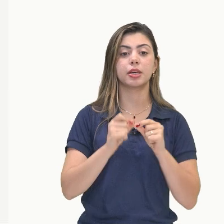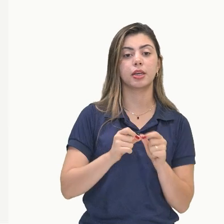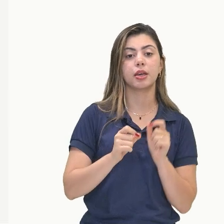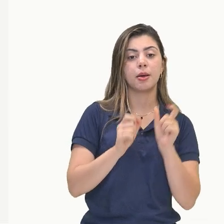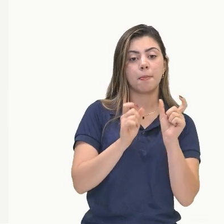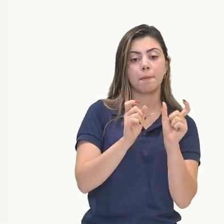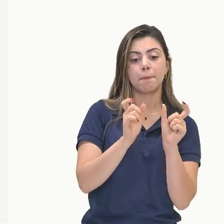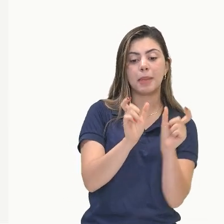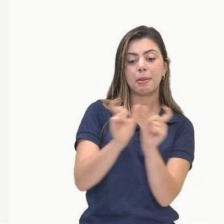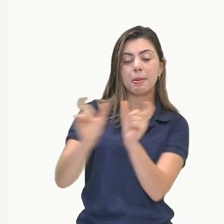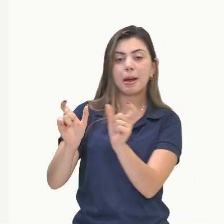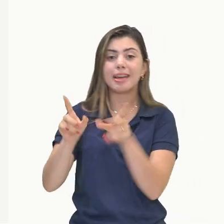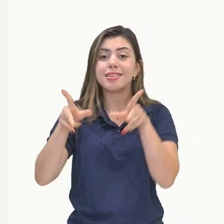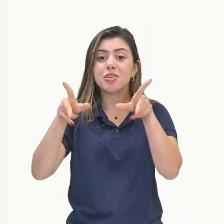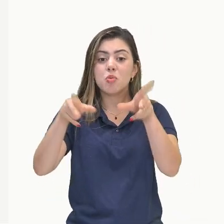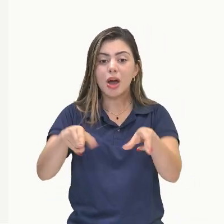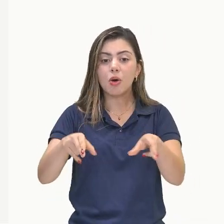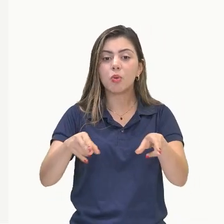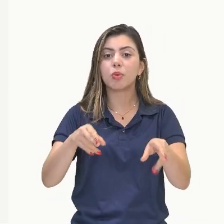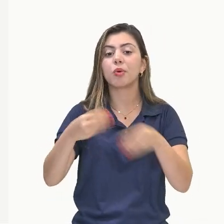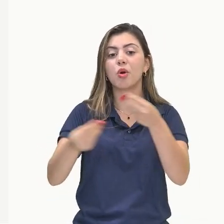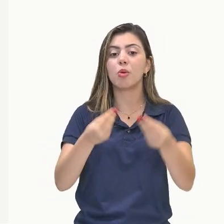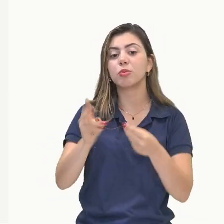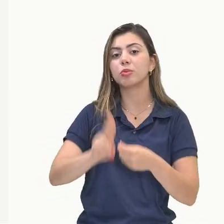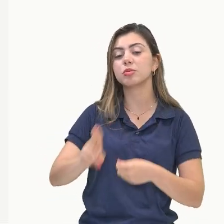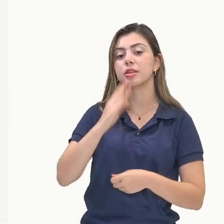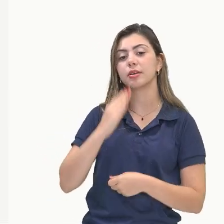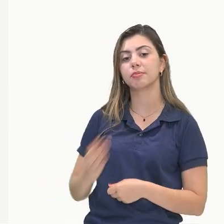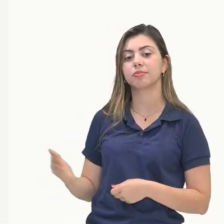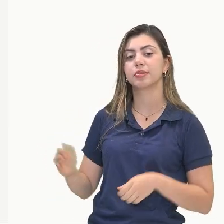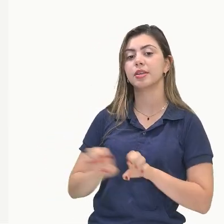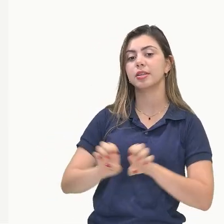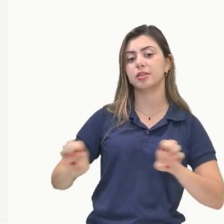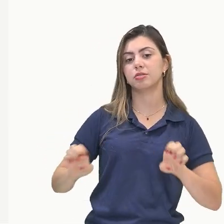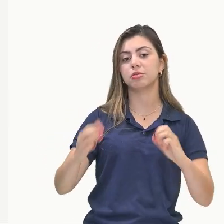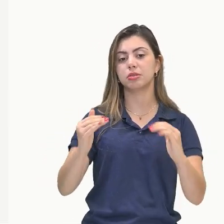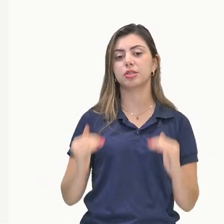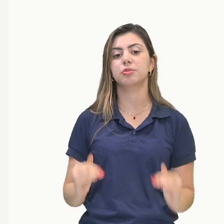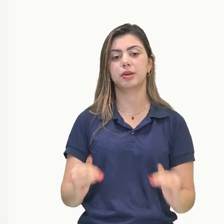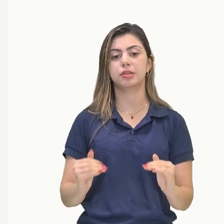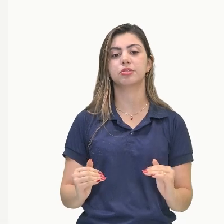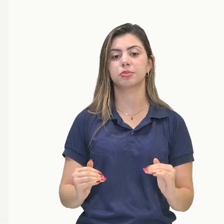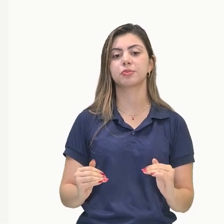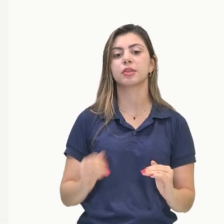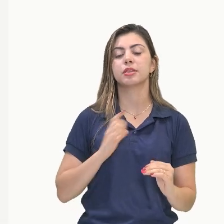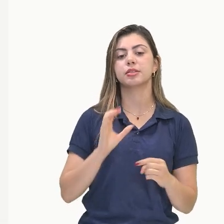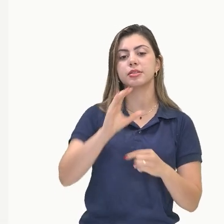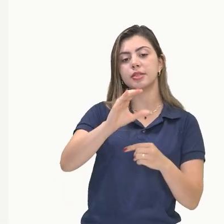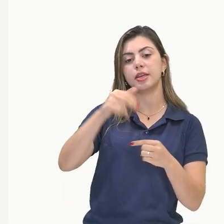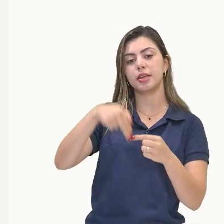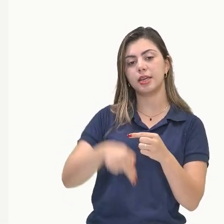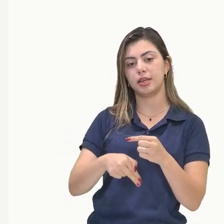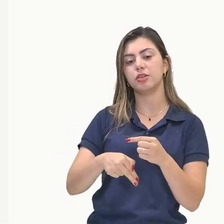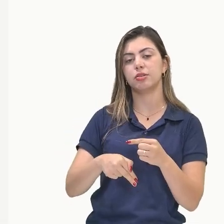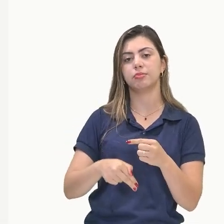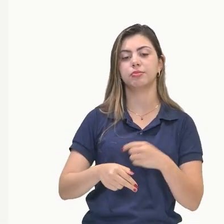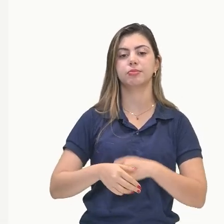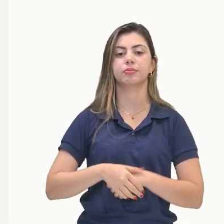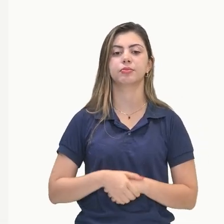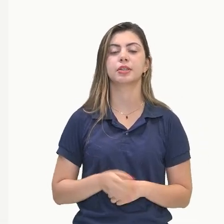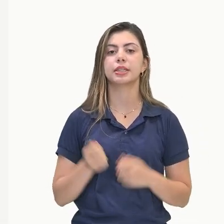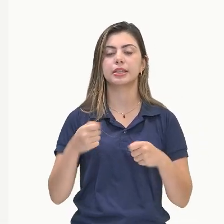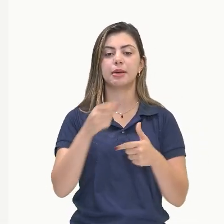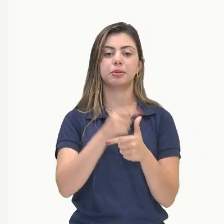basta que eu divida a capacitância de um deles pelo número de capacitores da associação e aí eu terei